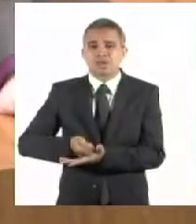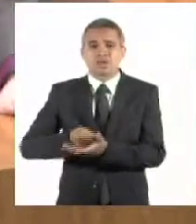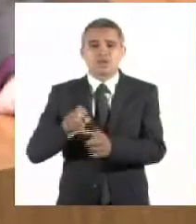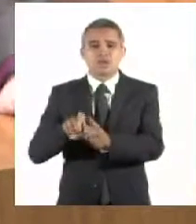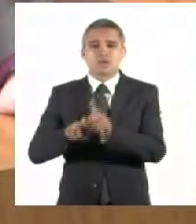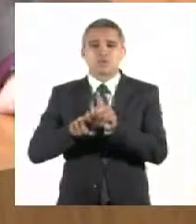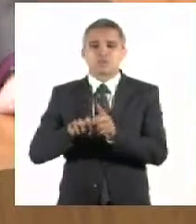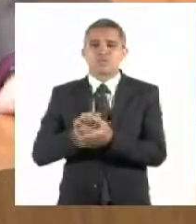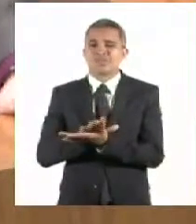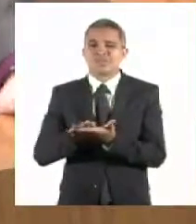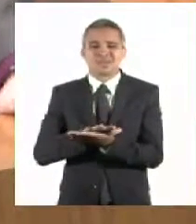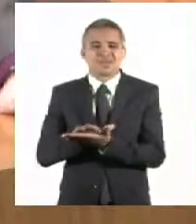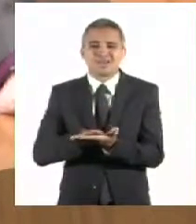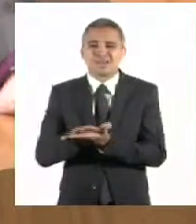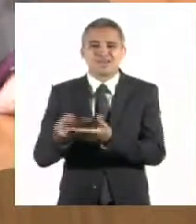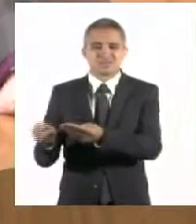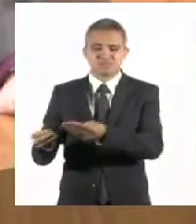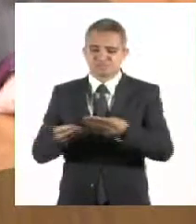e, enfim,